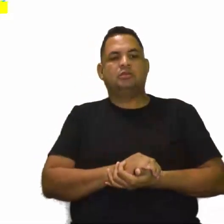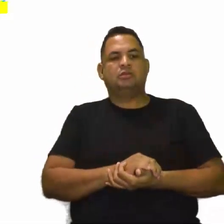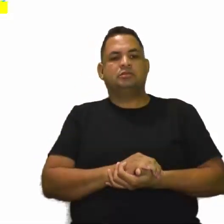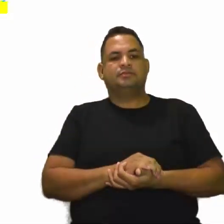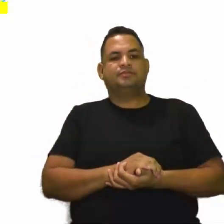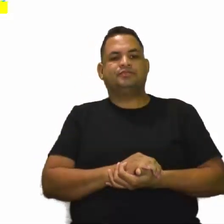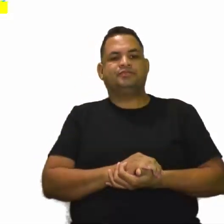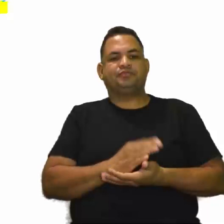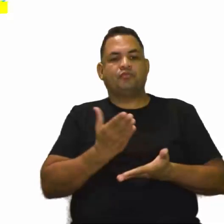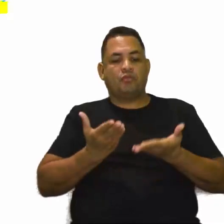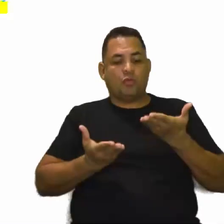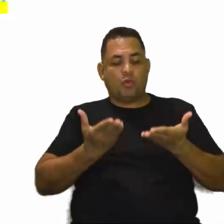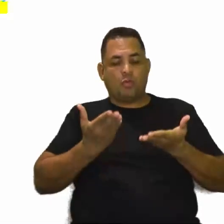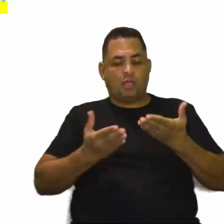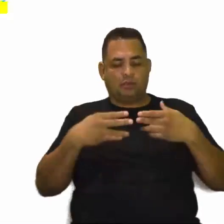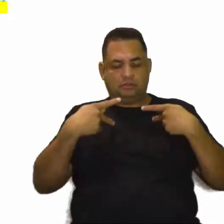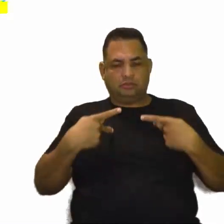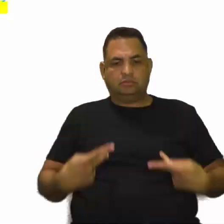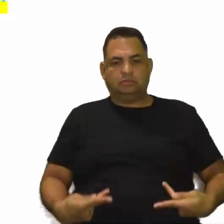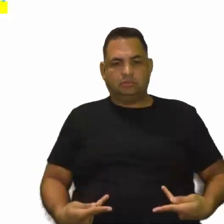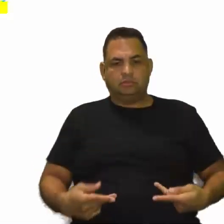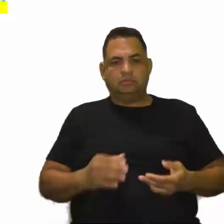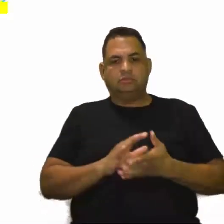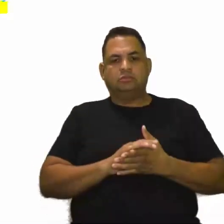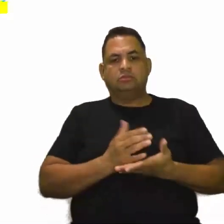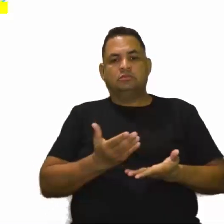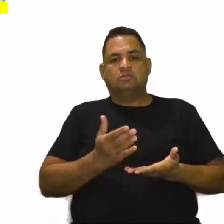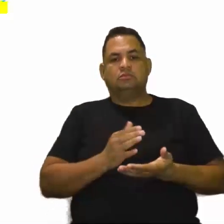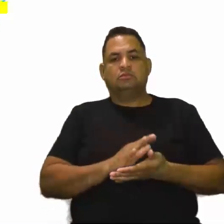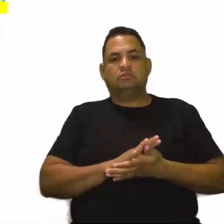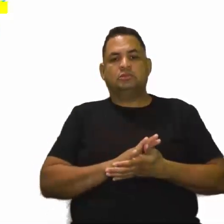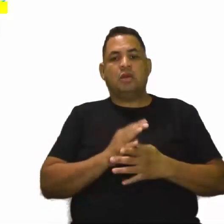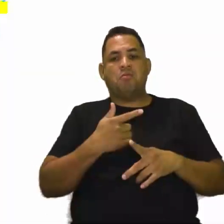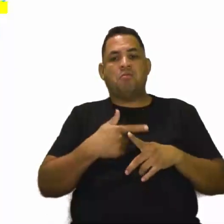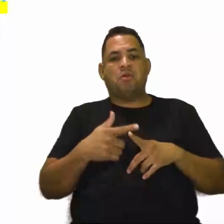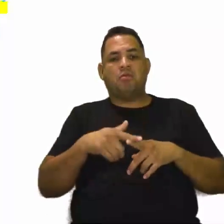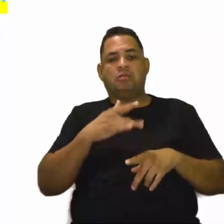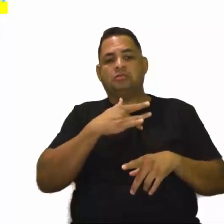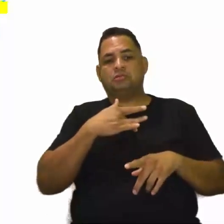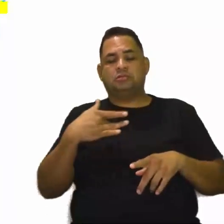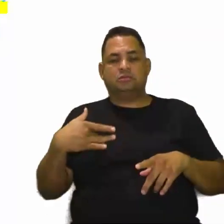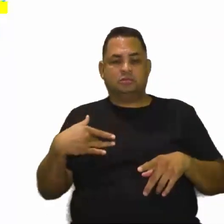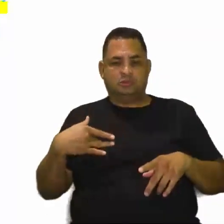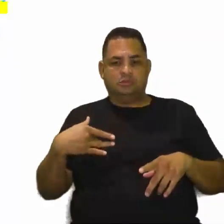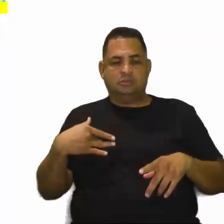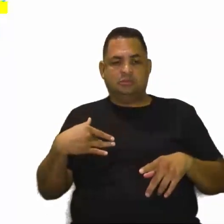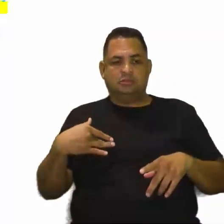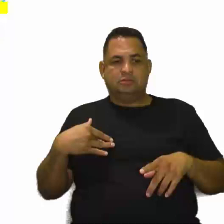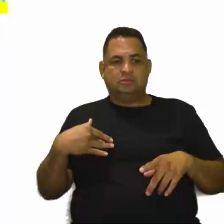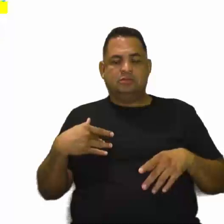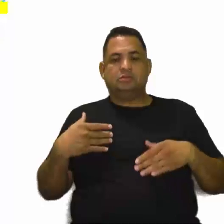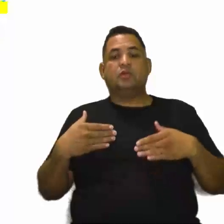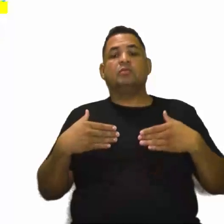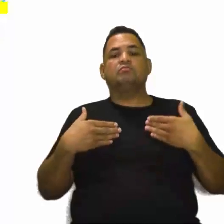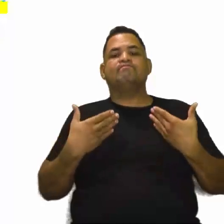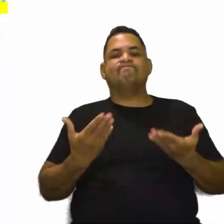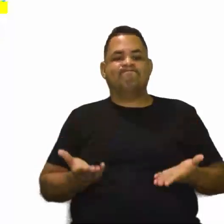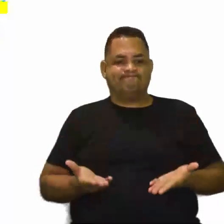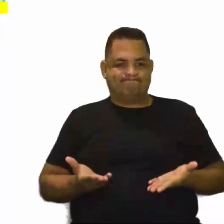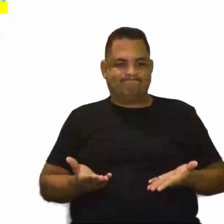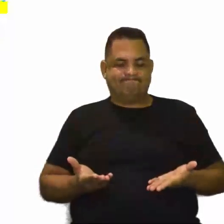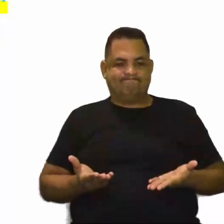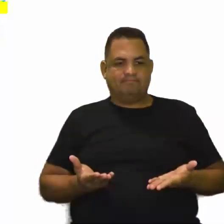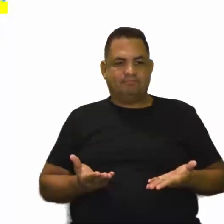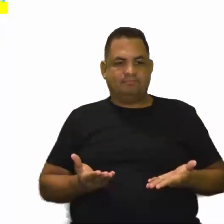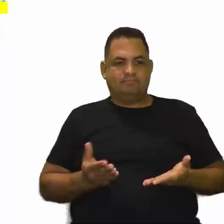vista orgânico, o peso corporal se torna um problema à saúde.